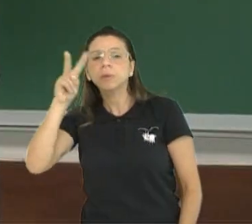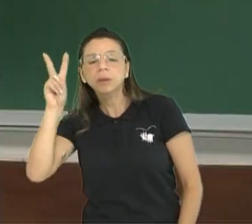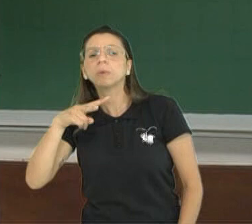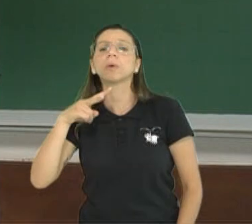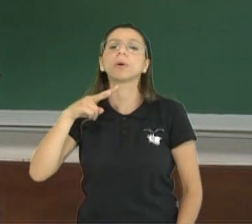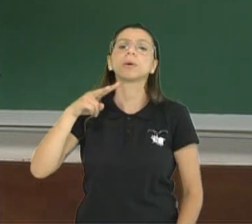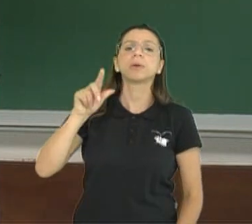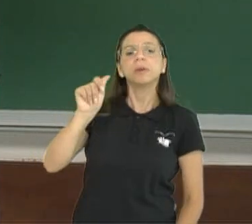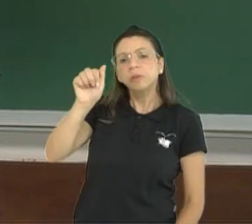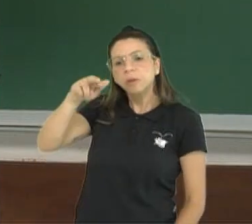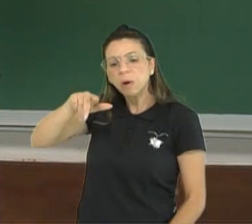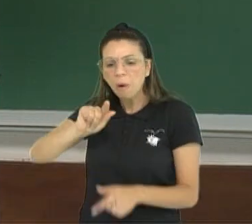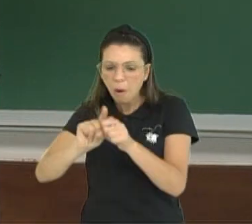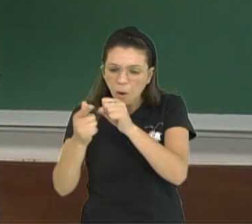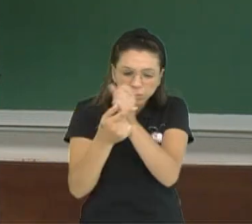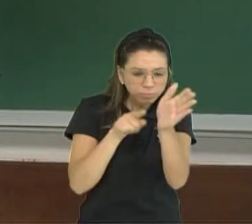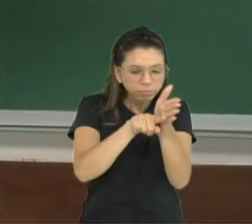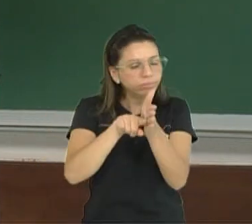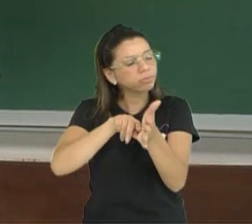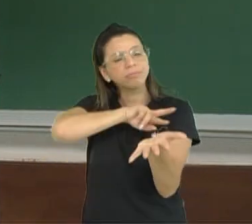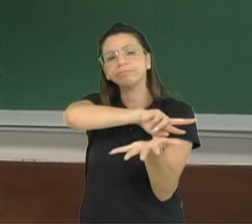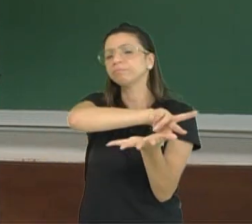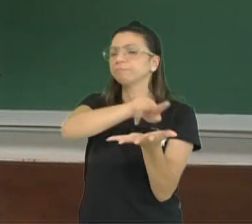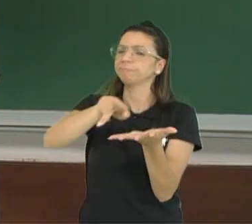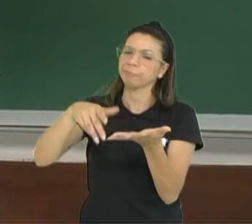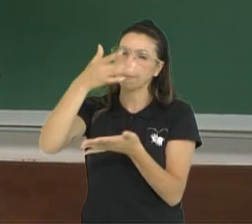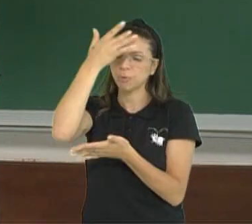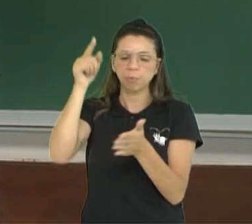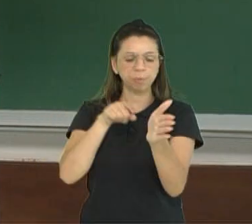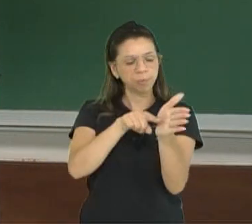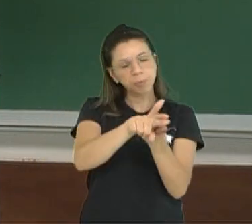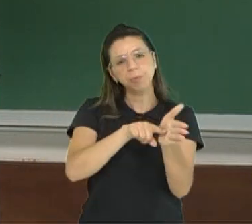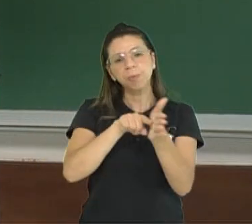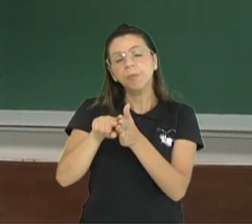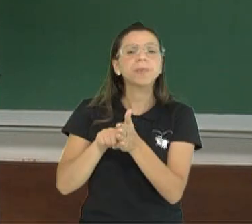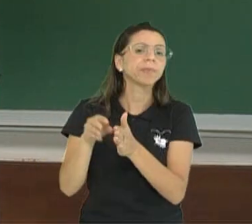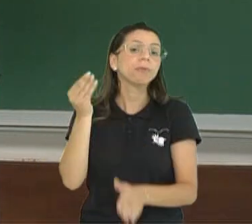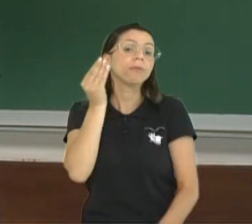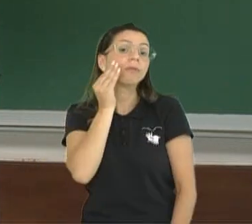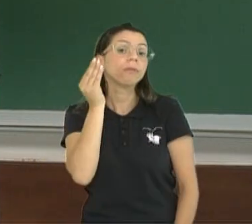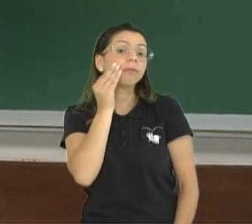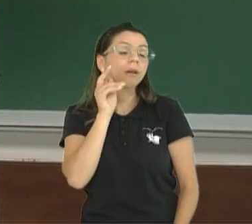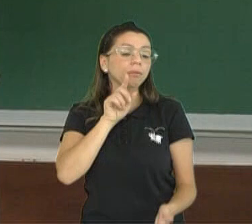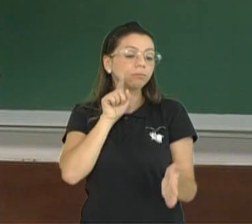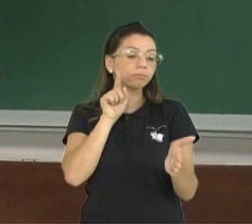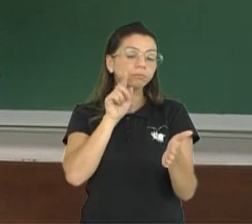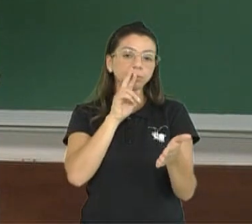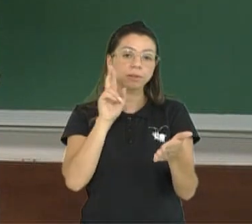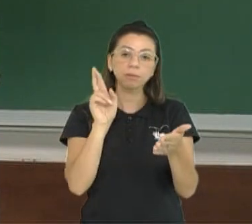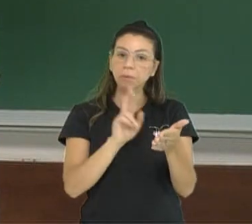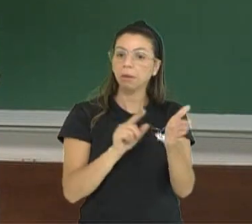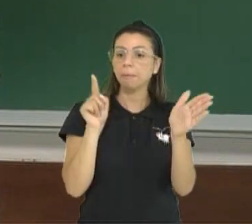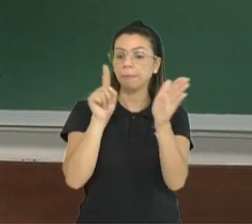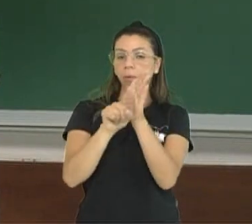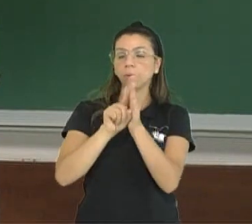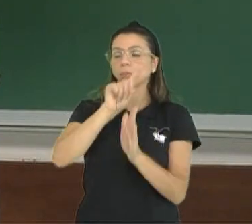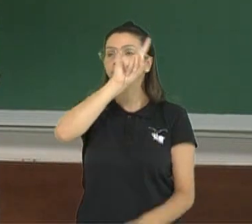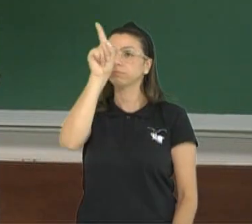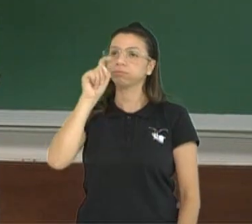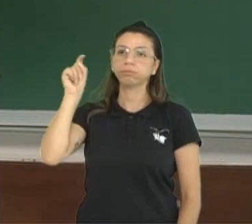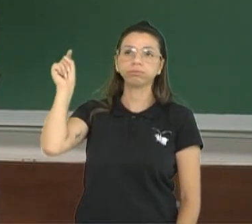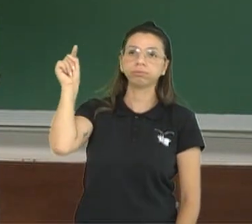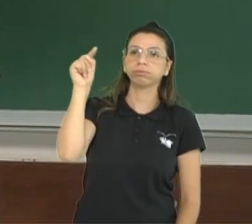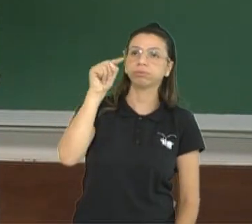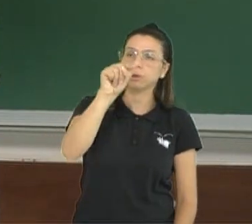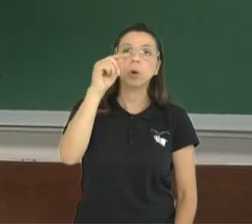historiadores, entre vários outros estudiosos que vão tentar responder várias das questões que estão na nossa